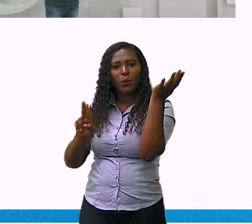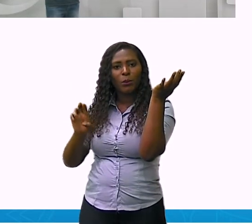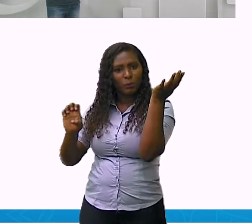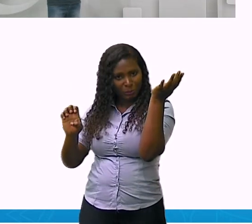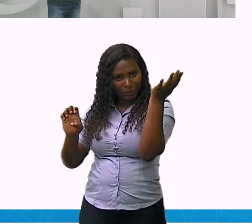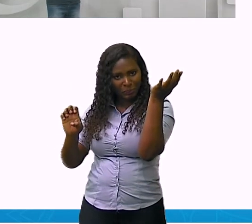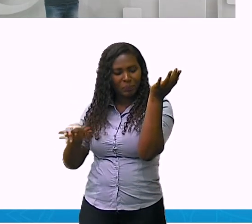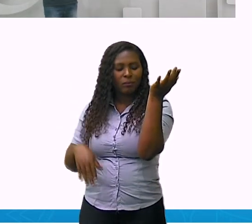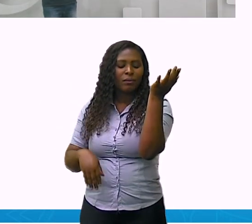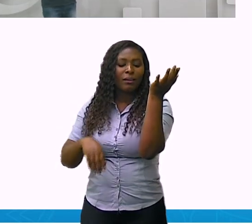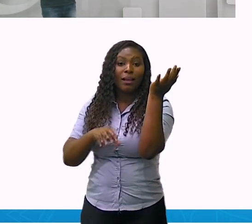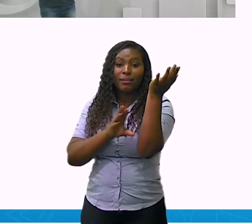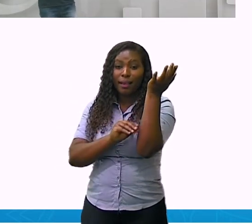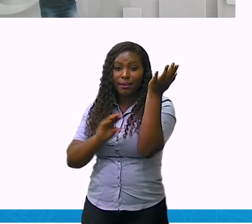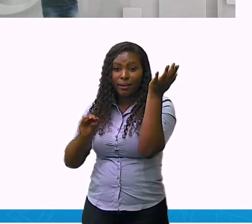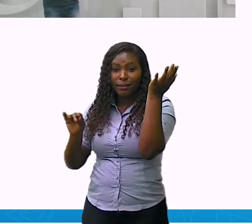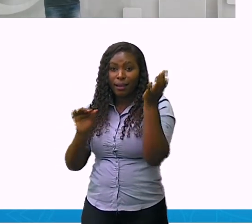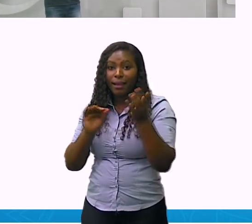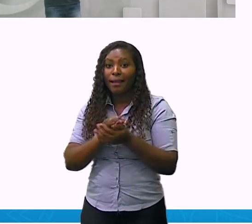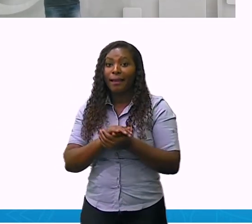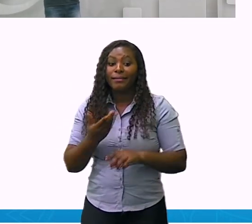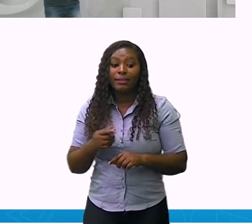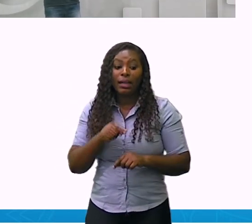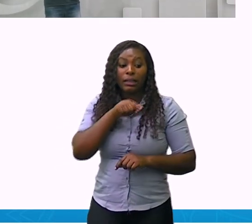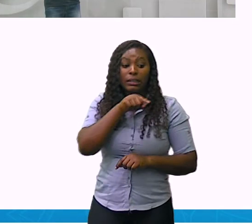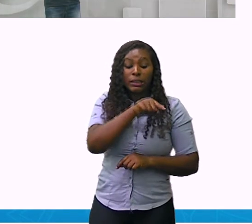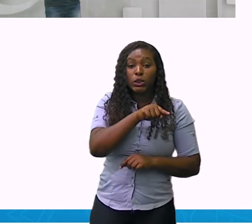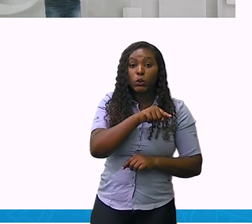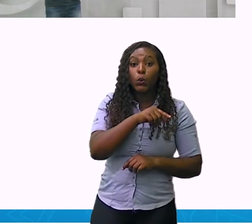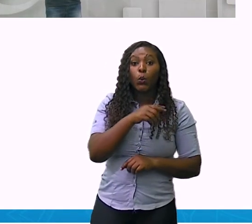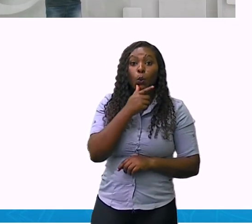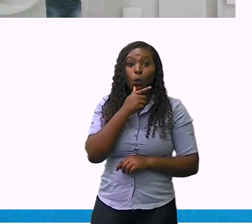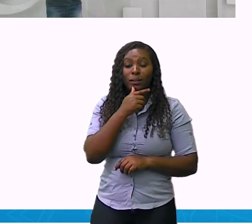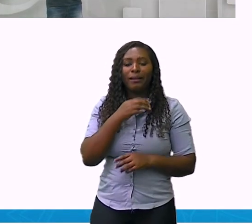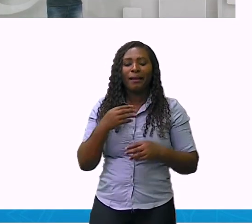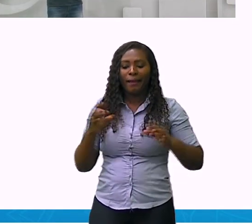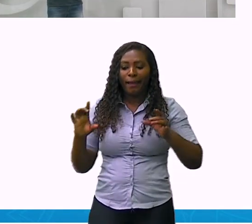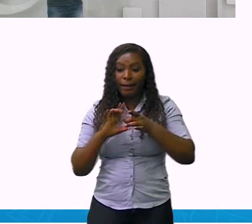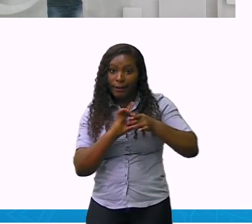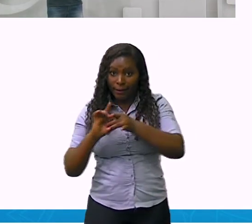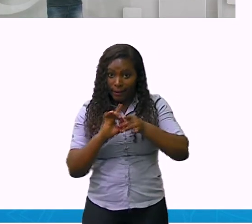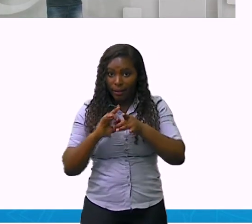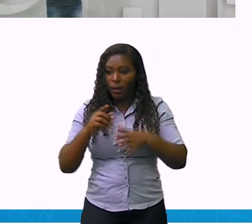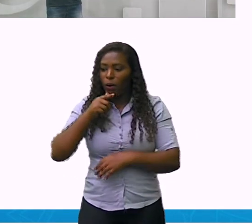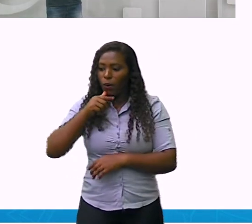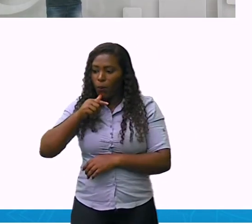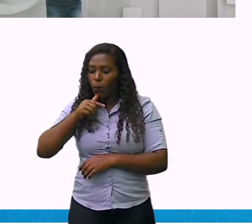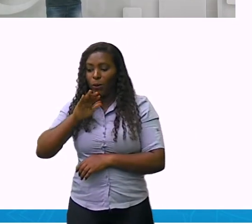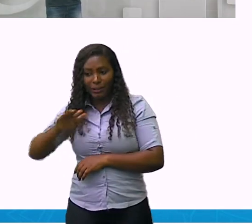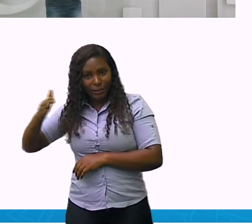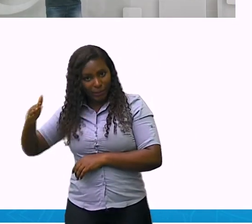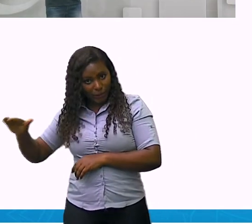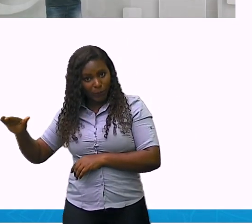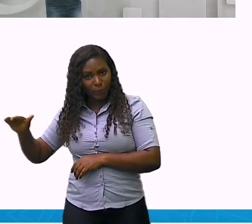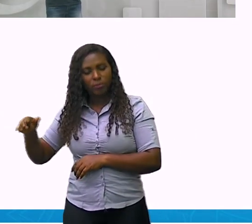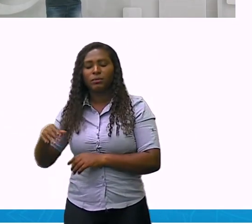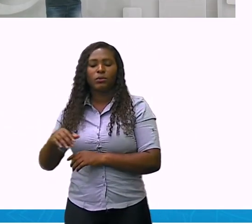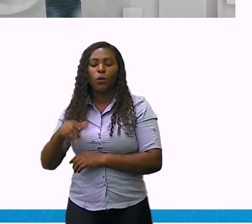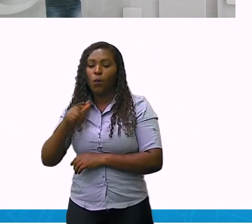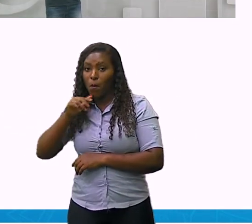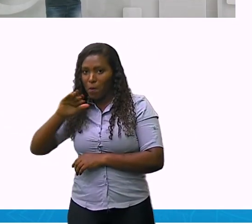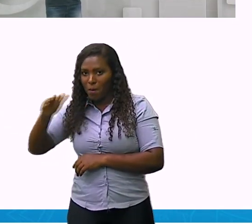Ele recebe as águas doces dos rios com as águas salgadas dos mares